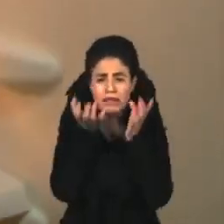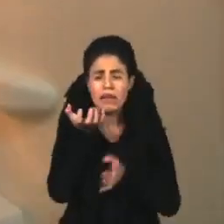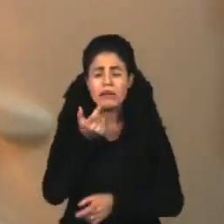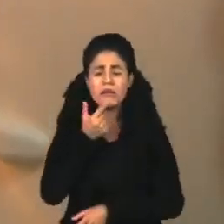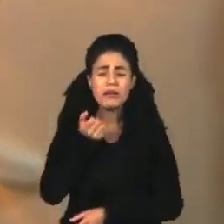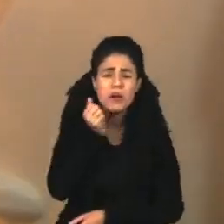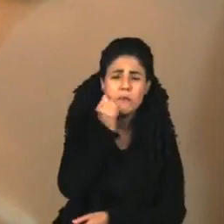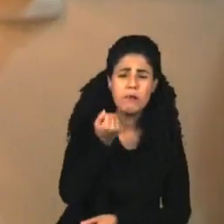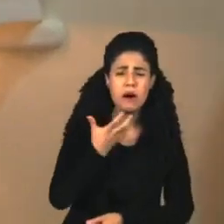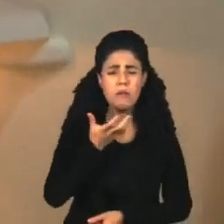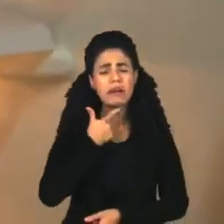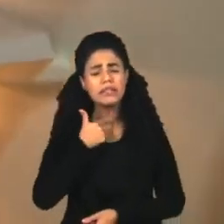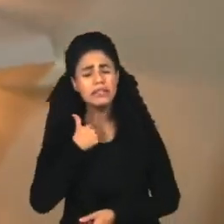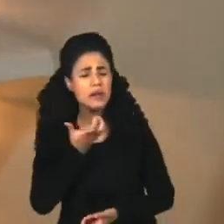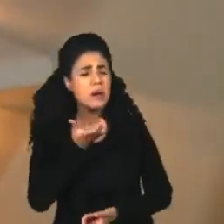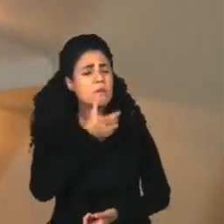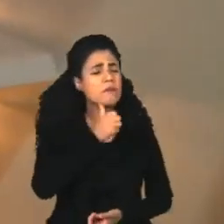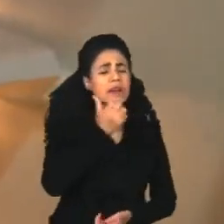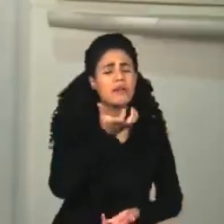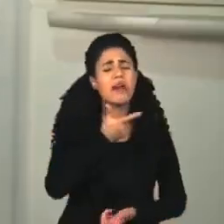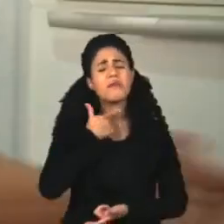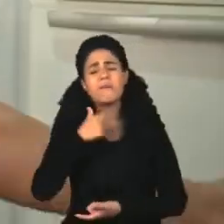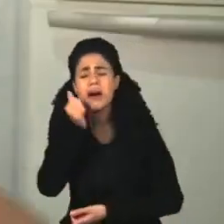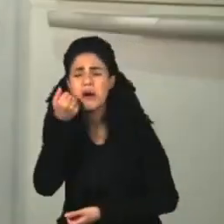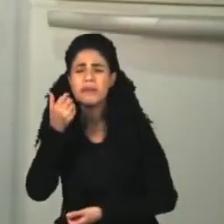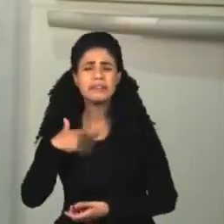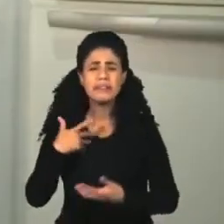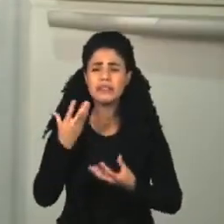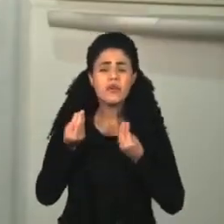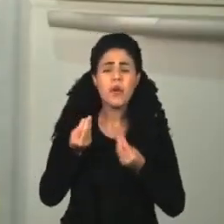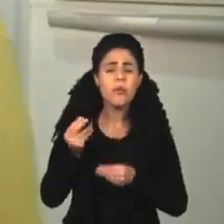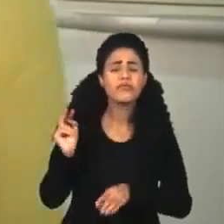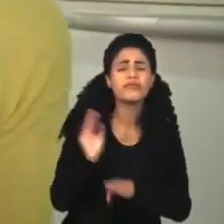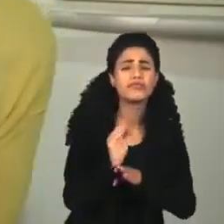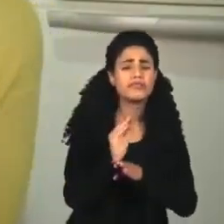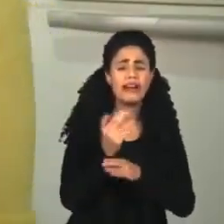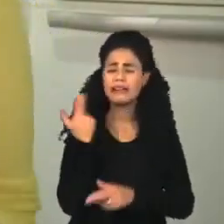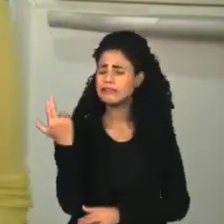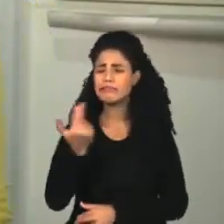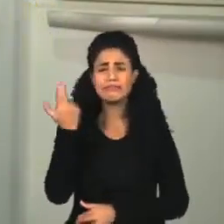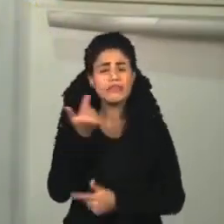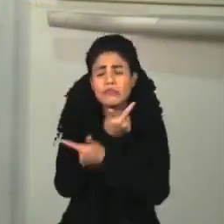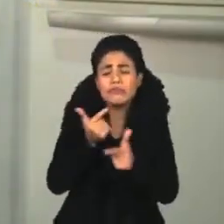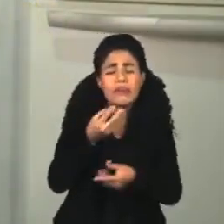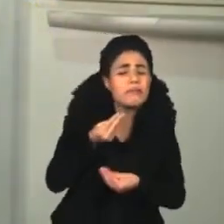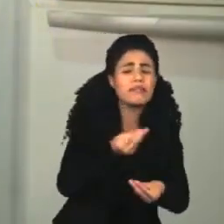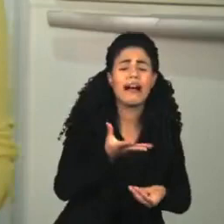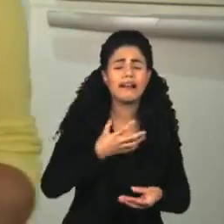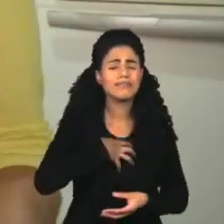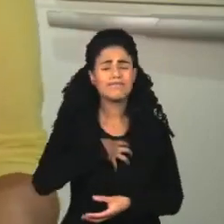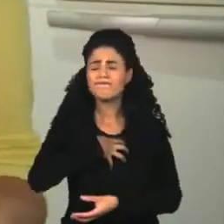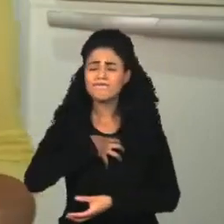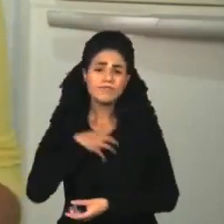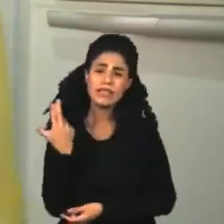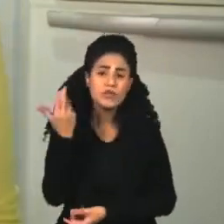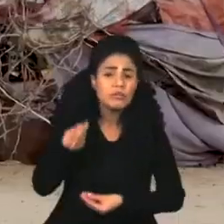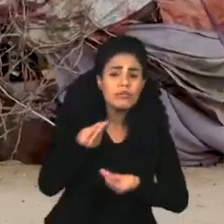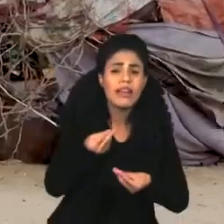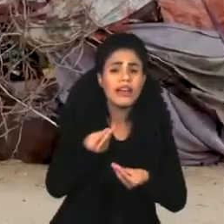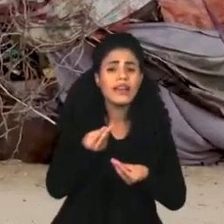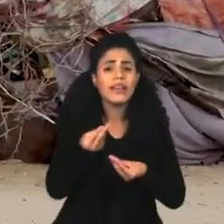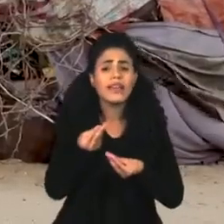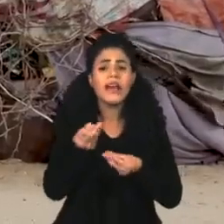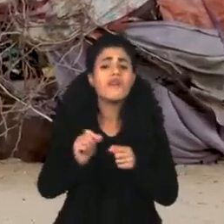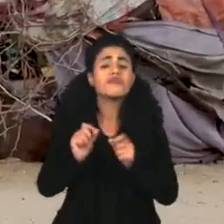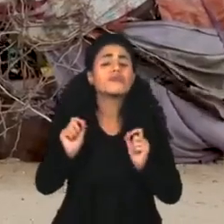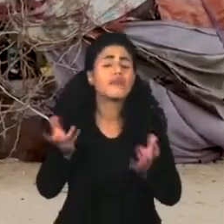ter a fruta que ela quisesse, o danone que ela quisesse, a bolacha que ela quisesse. E não tem. Mas eu vou fazer o quê?